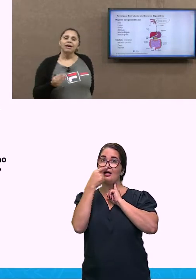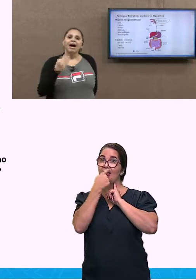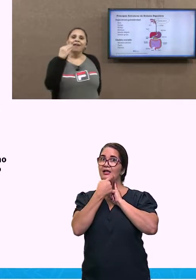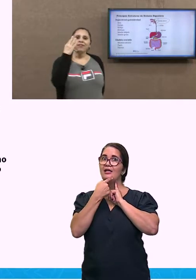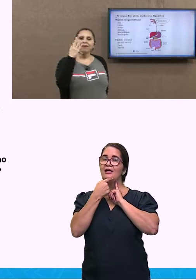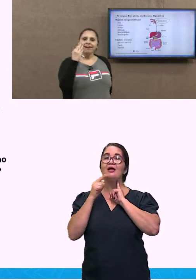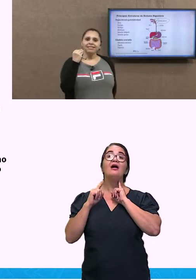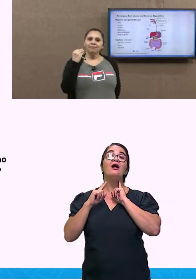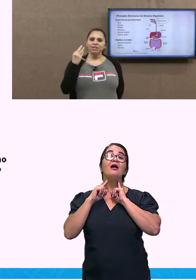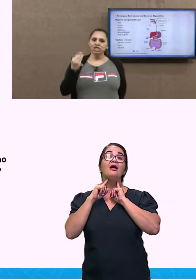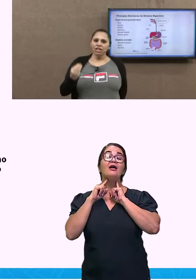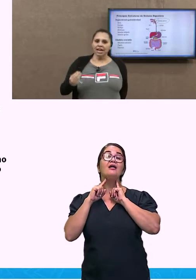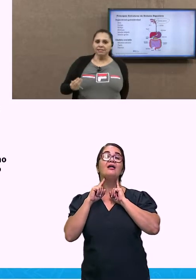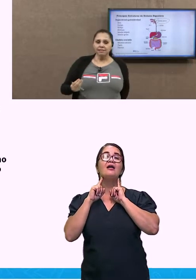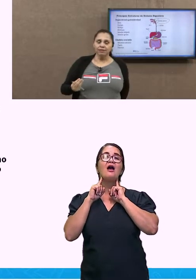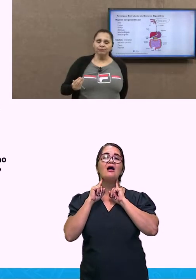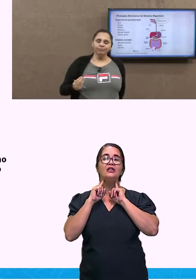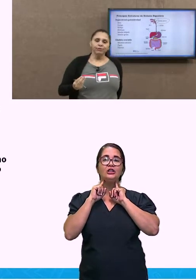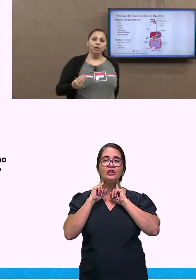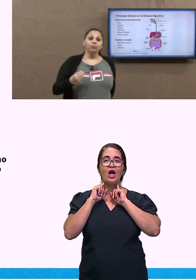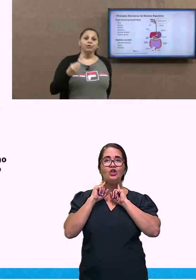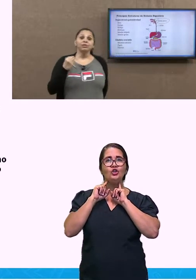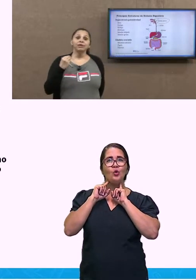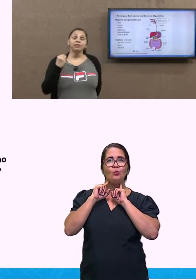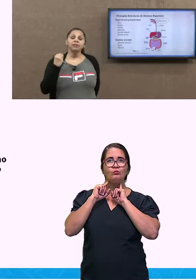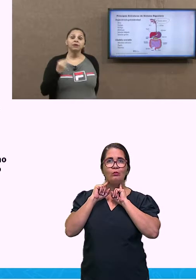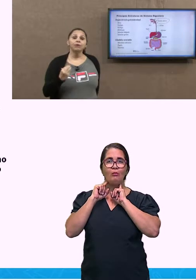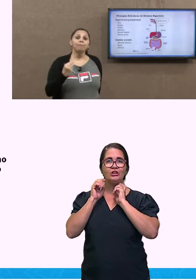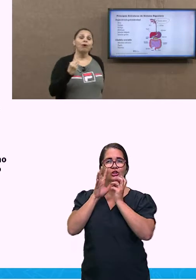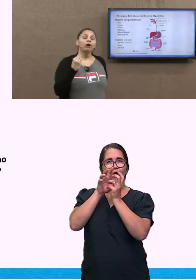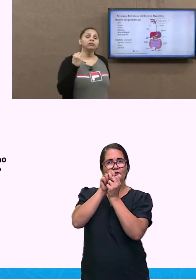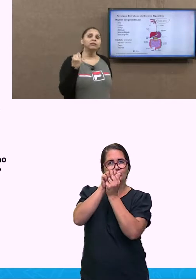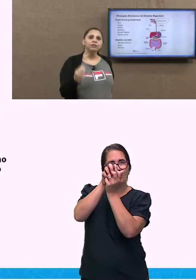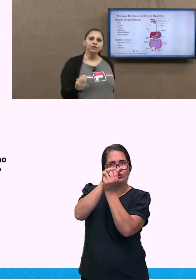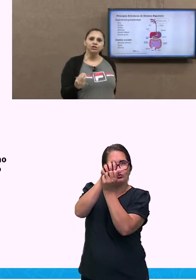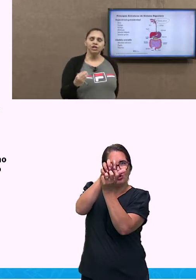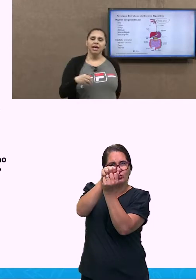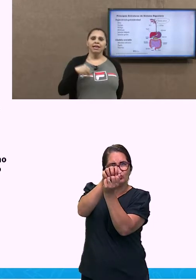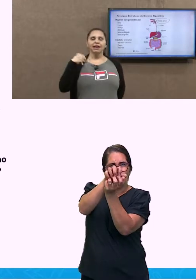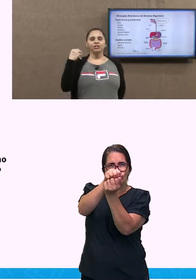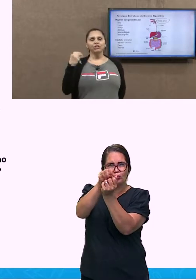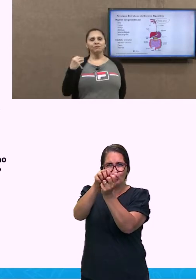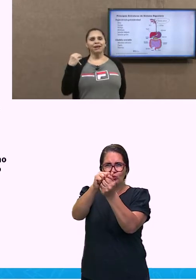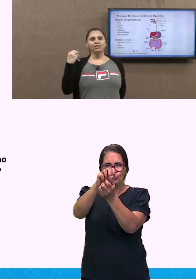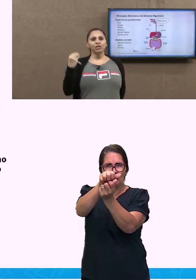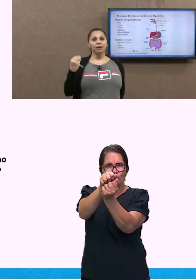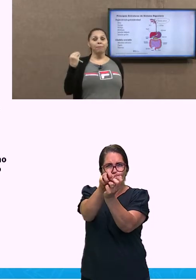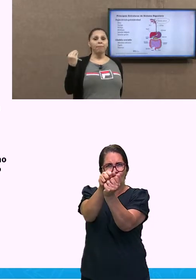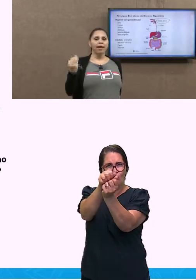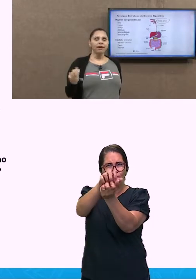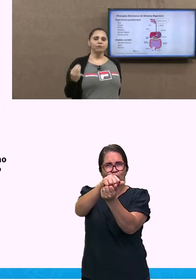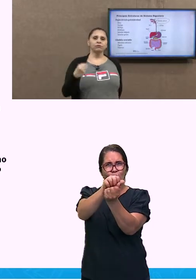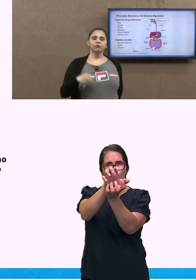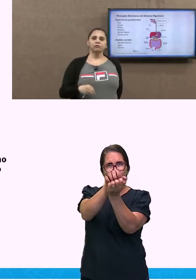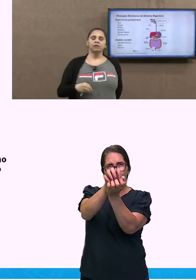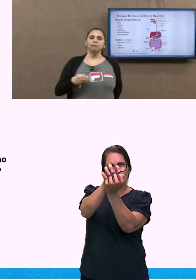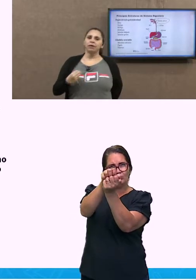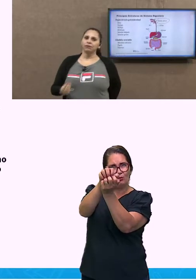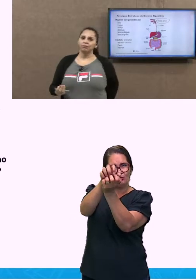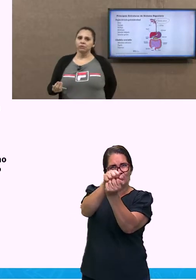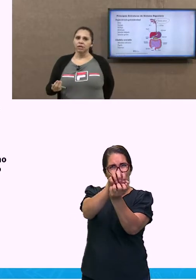começa, através da mastigação. Por isso é tão importante que a gente mastigue bem os